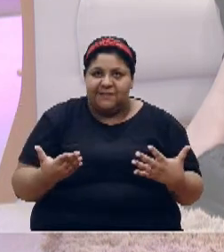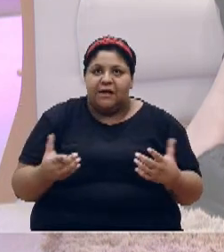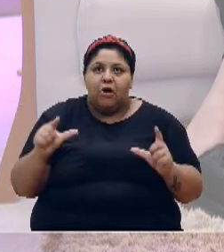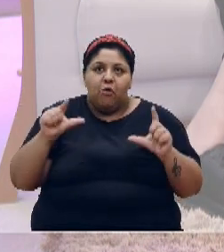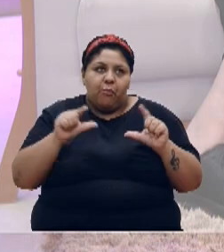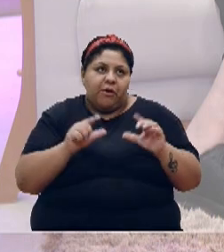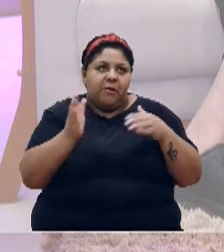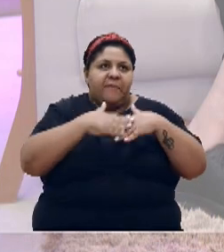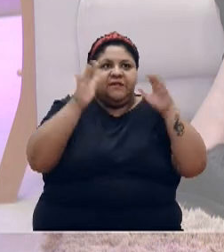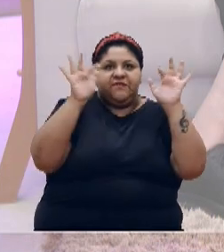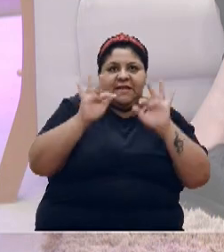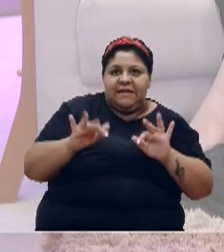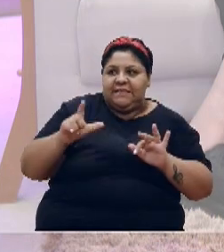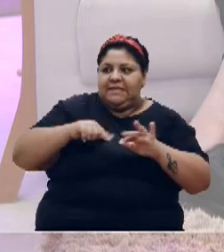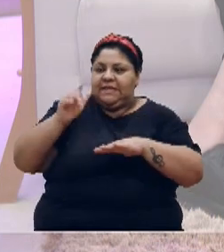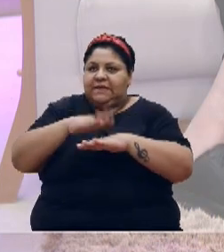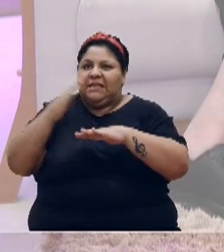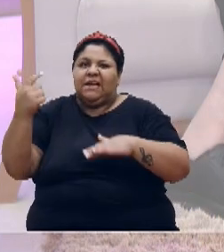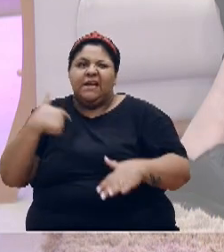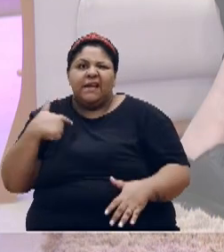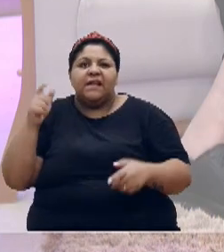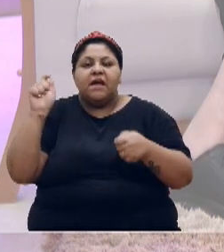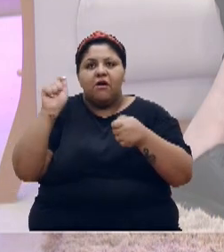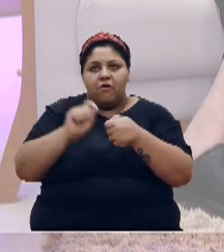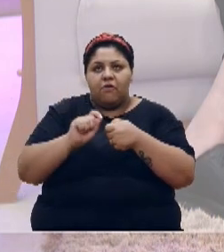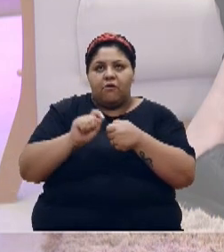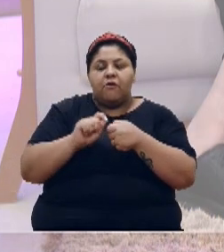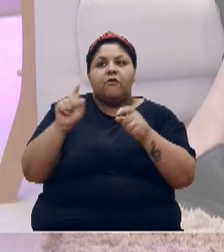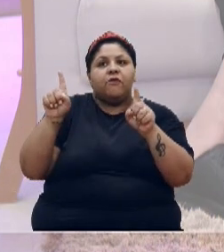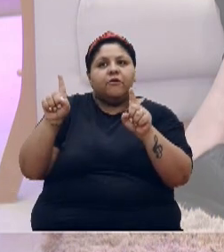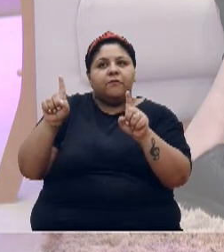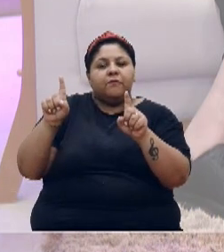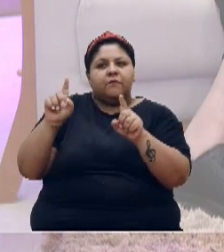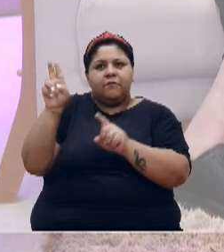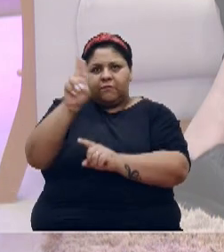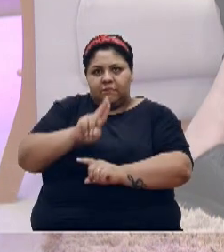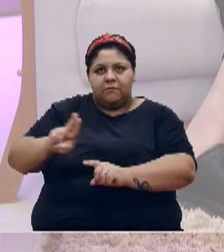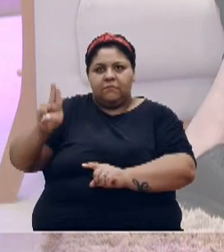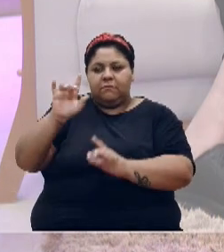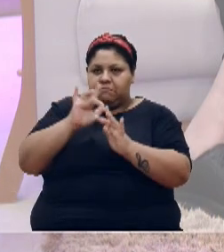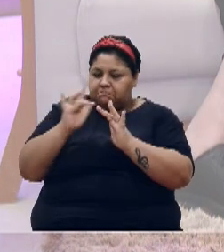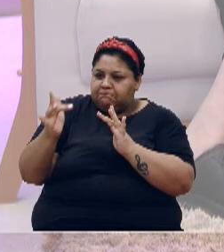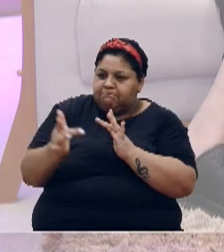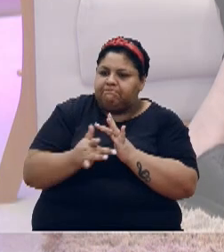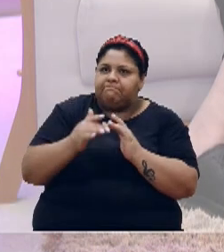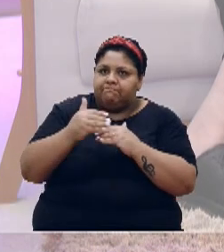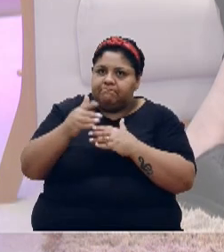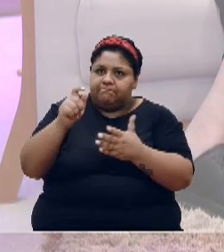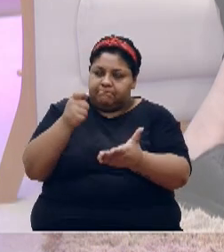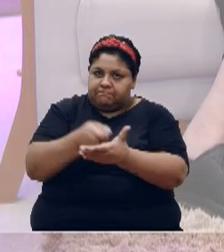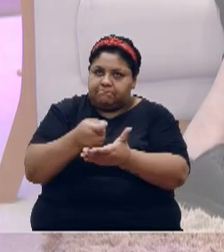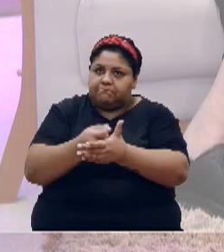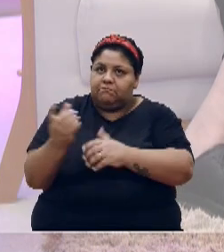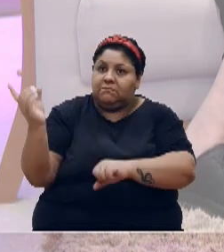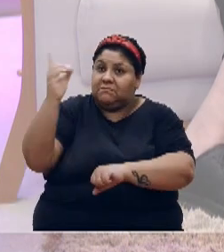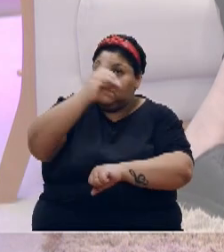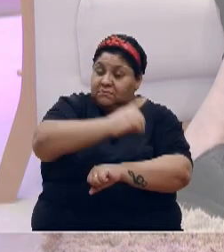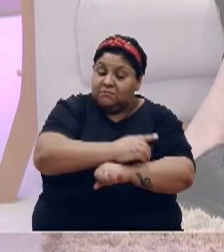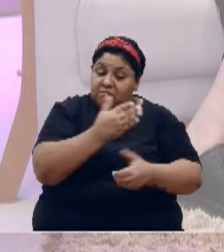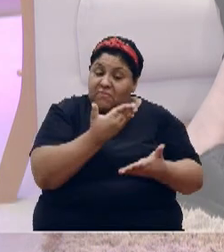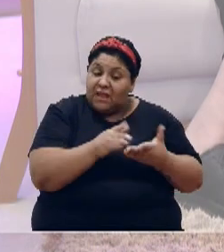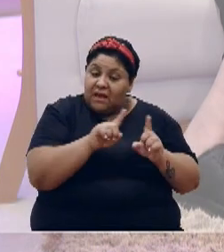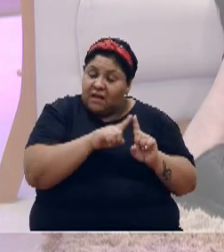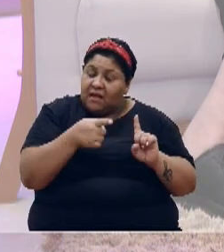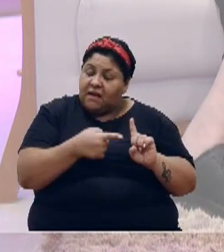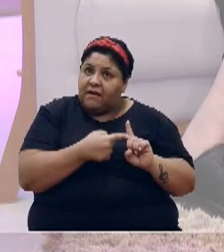feliz, ou quem tem mais. E eu fiz uso das redes sociais durante as tentativas, inclusive no dia da perda gestacional, foi